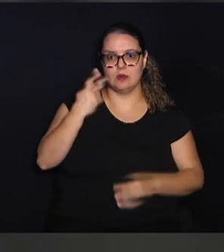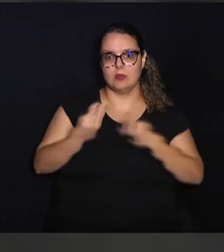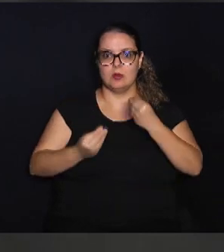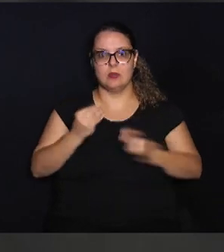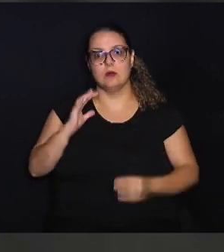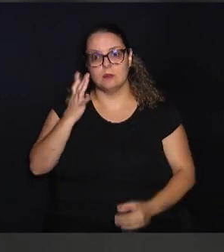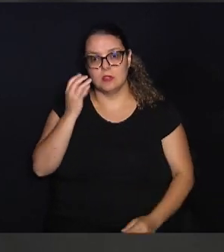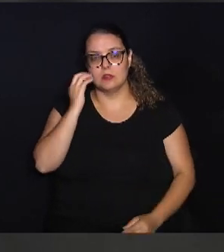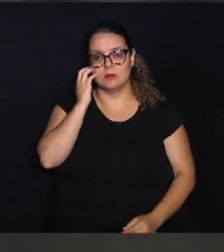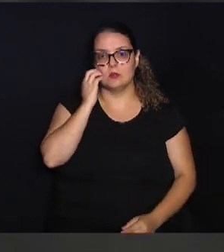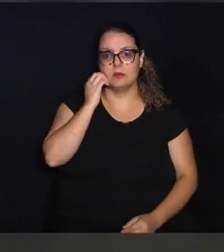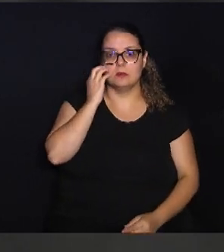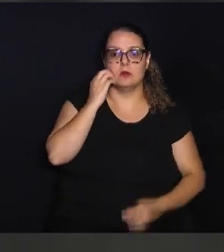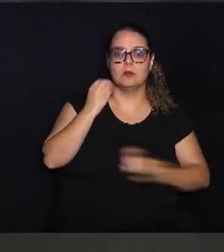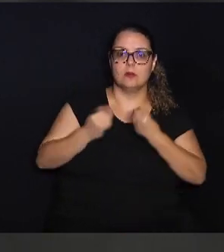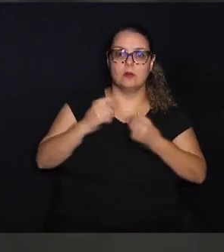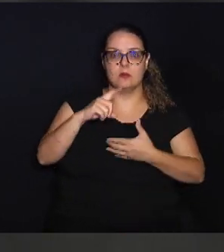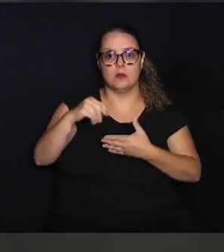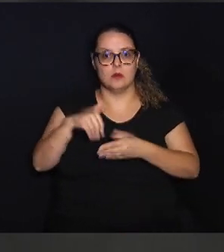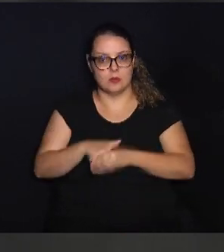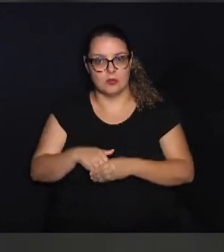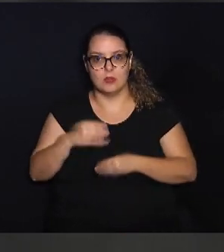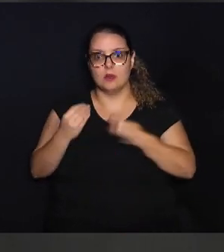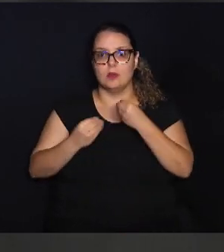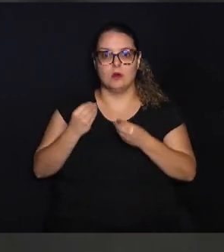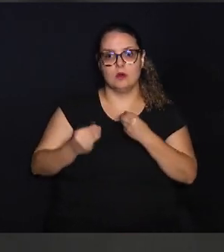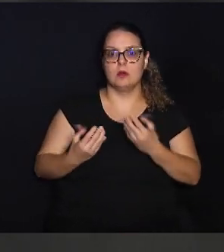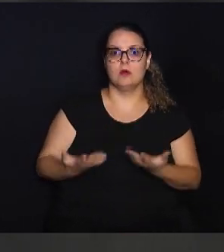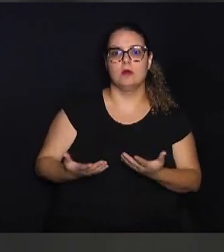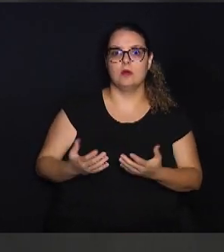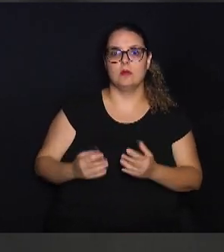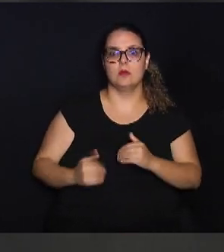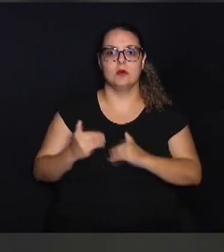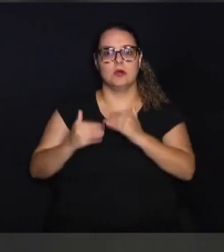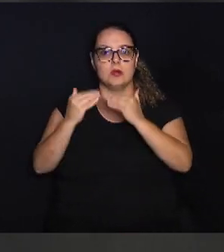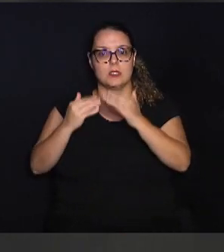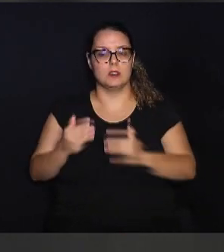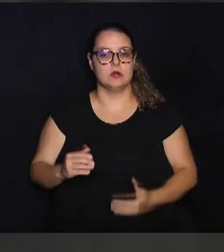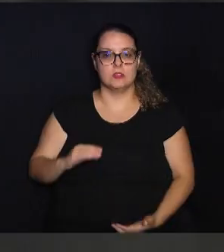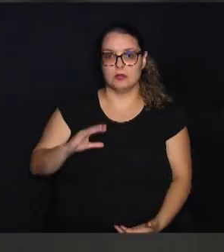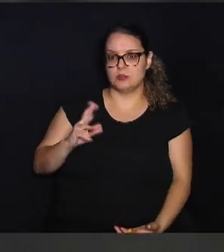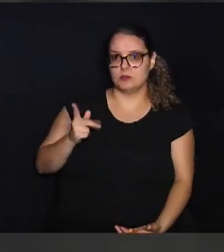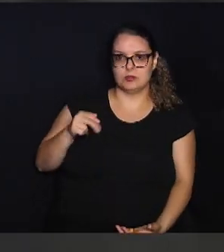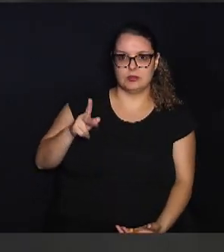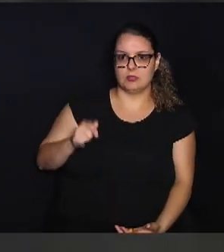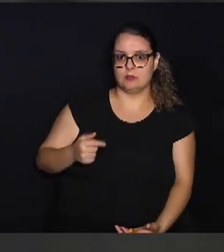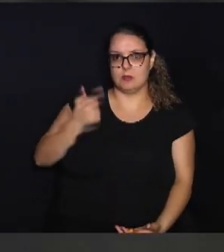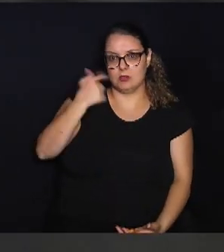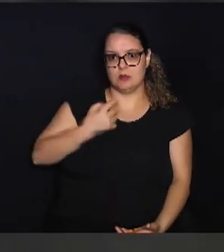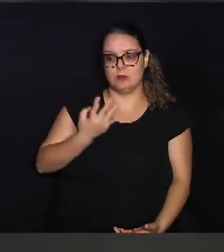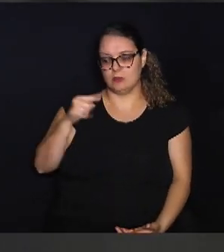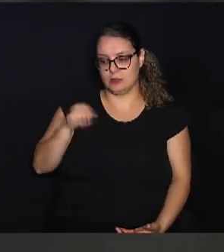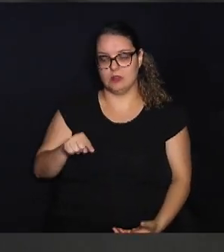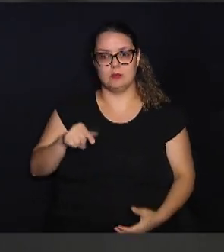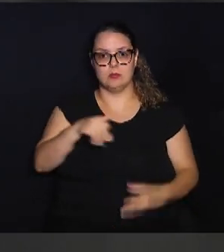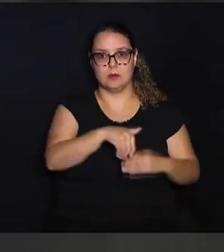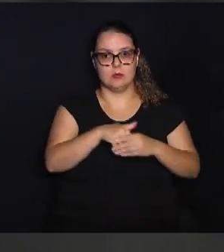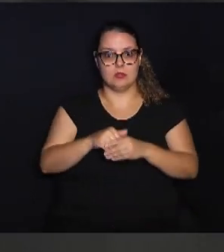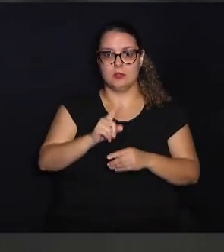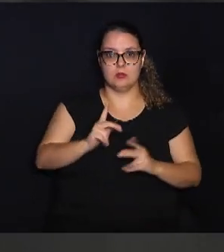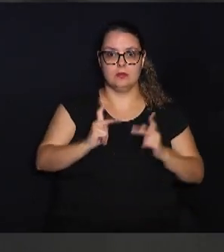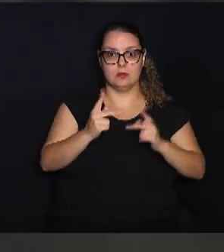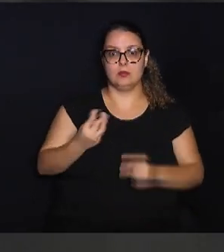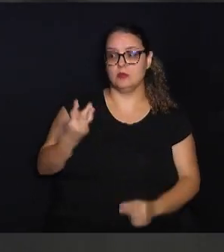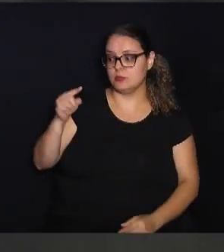funciona uma eleição, como é que funciona a formação de chapa, por que eu com 4 mil votos não fui eleito e um cara de 3 mil